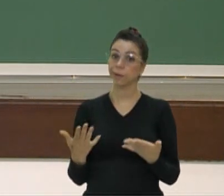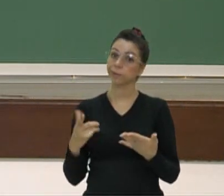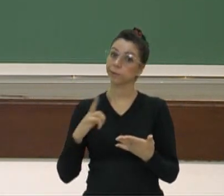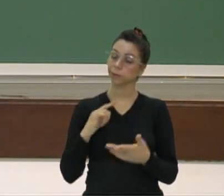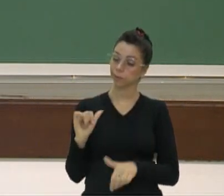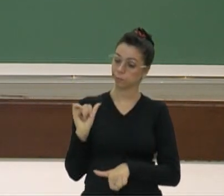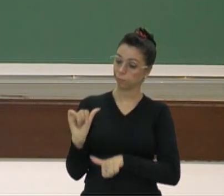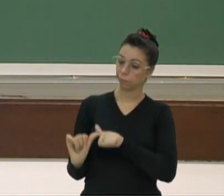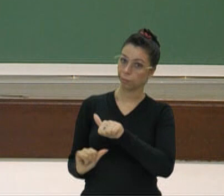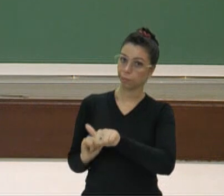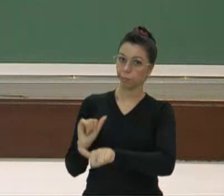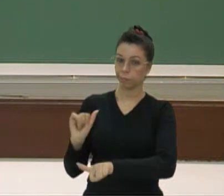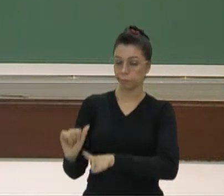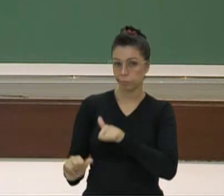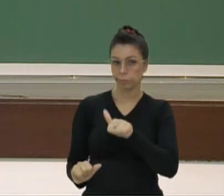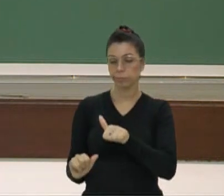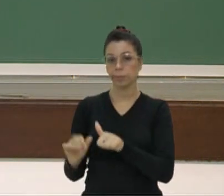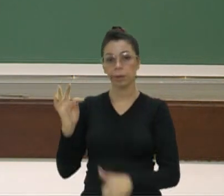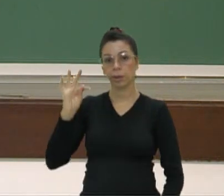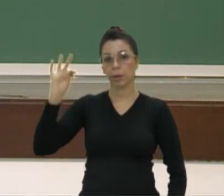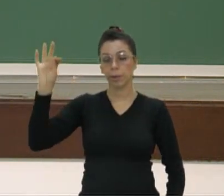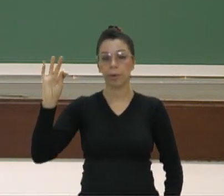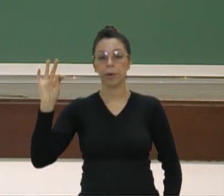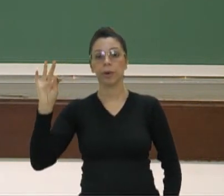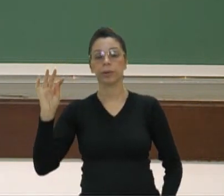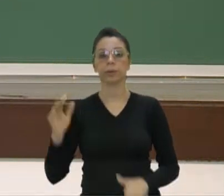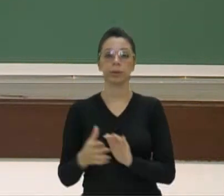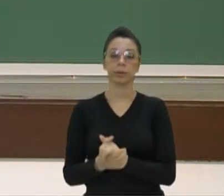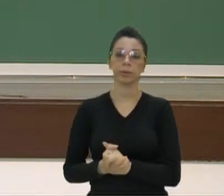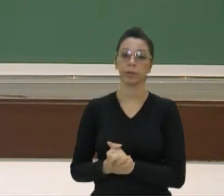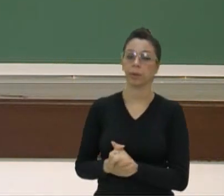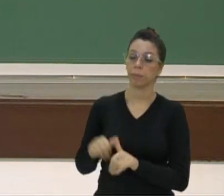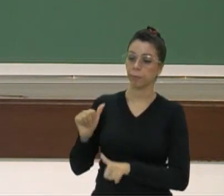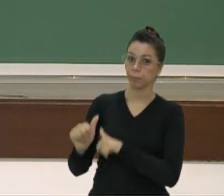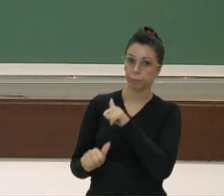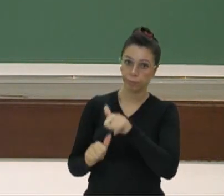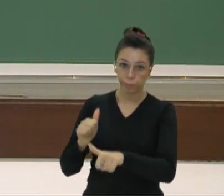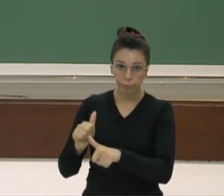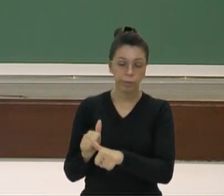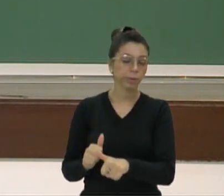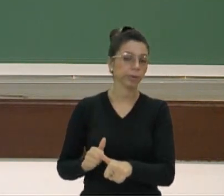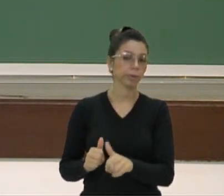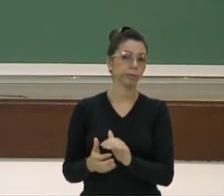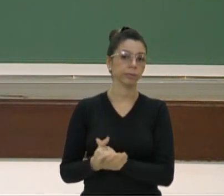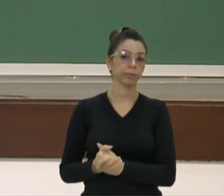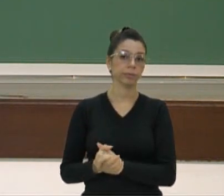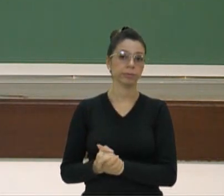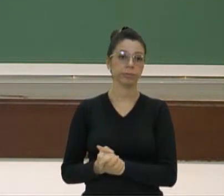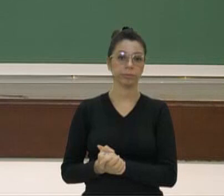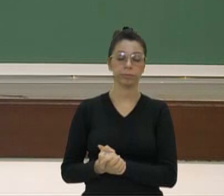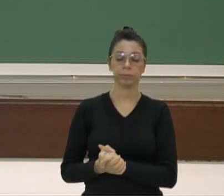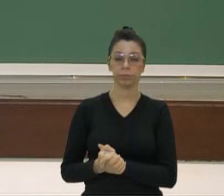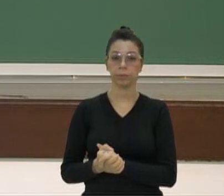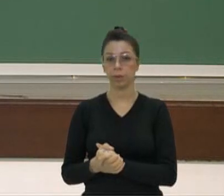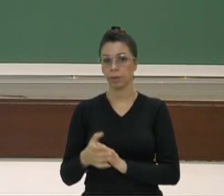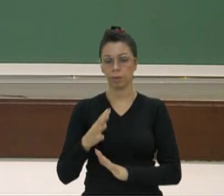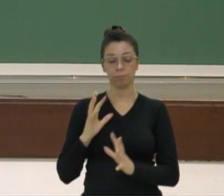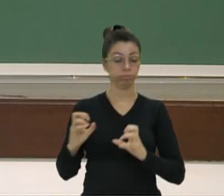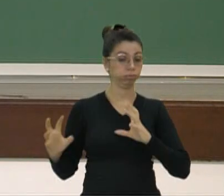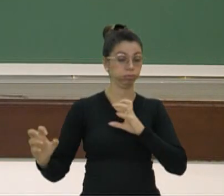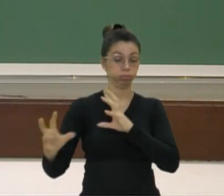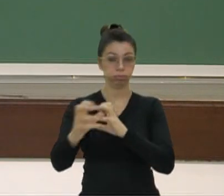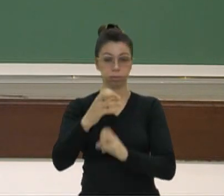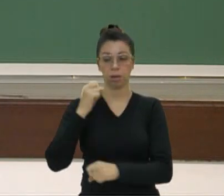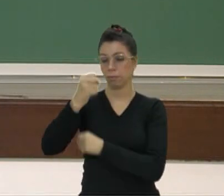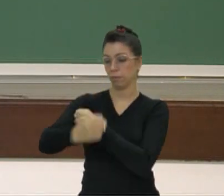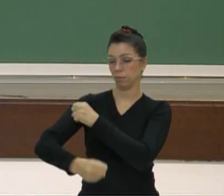muitas mudanças da parte teórica para a parte prática. Isso causou muito tumulto e durou